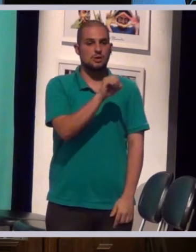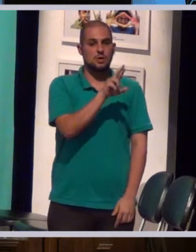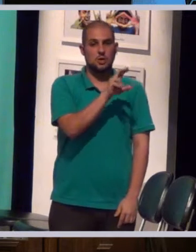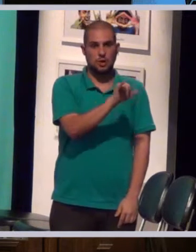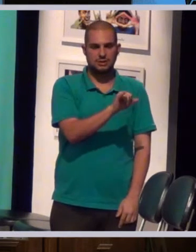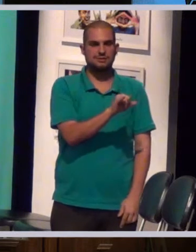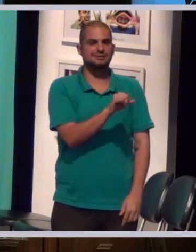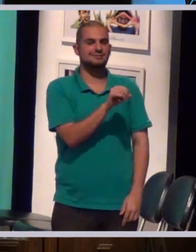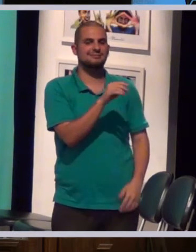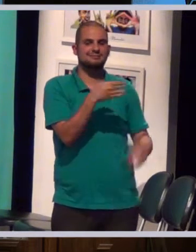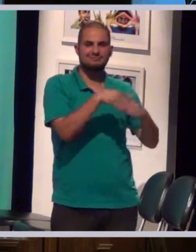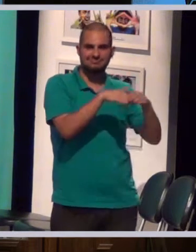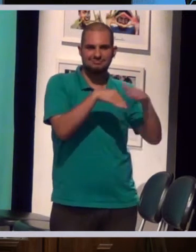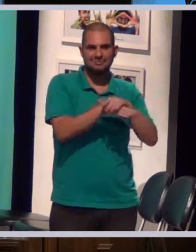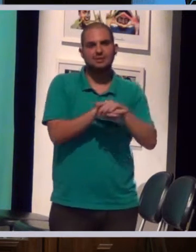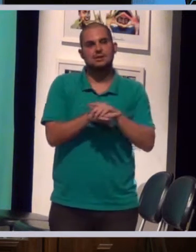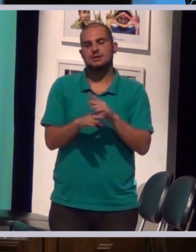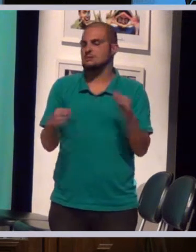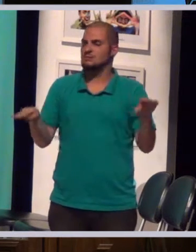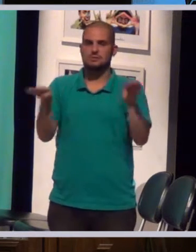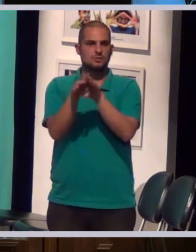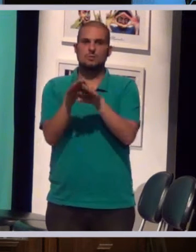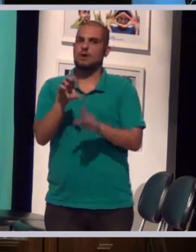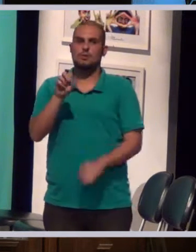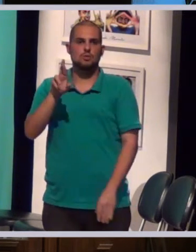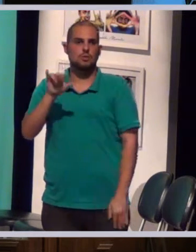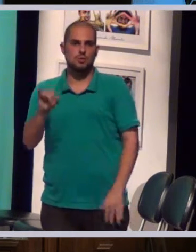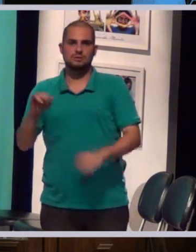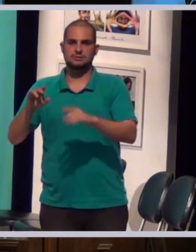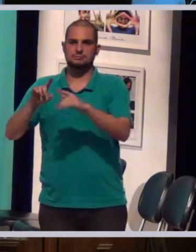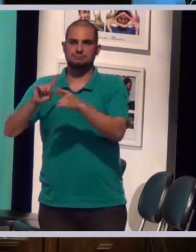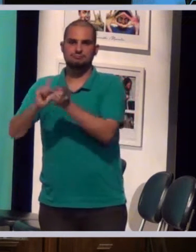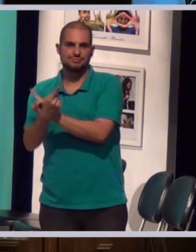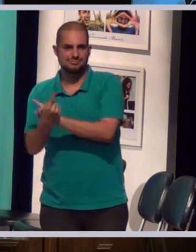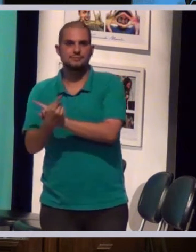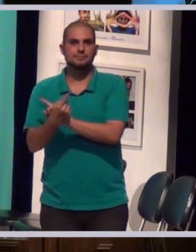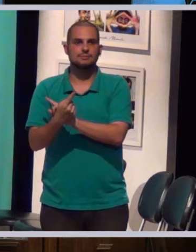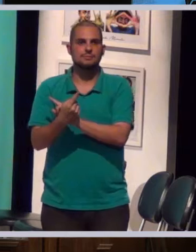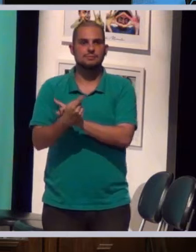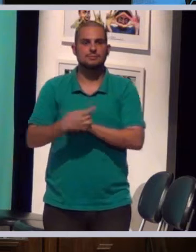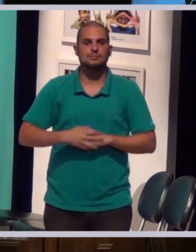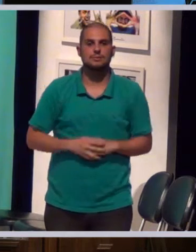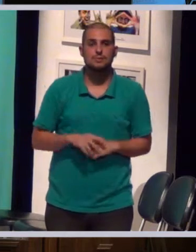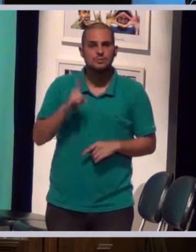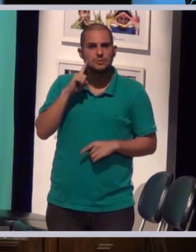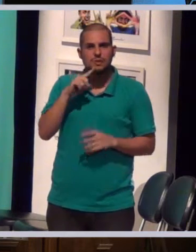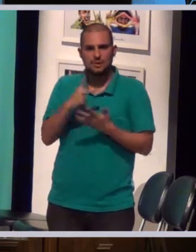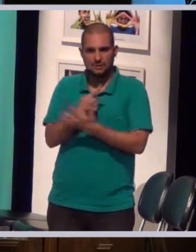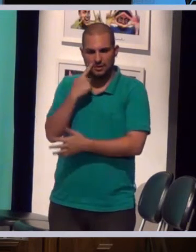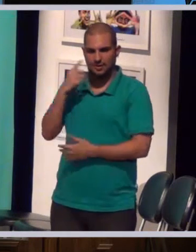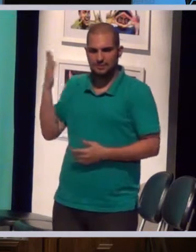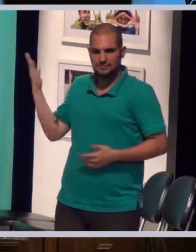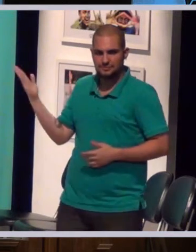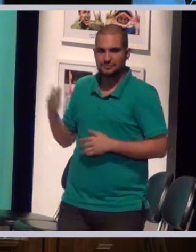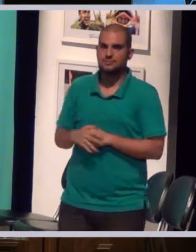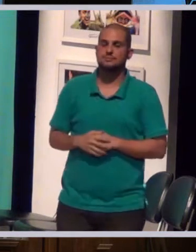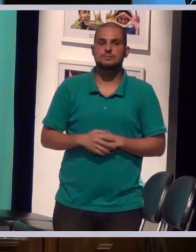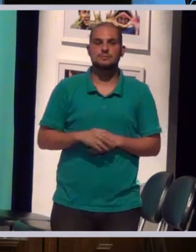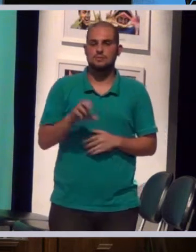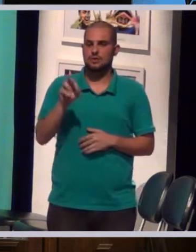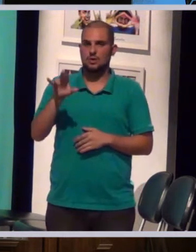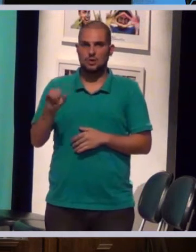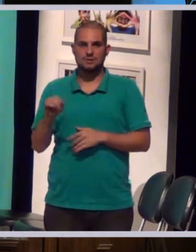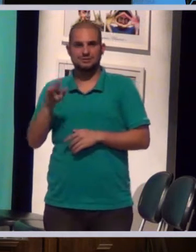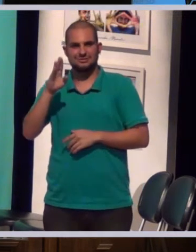Nos surdos, o mesmo padrão acontece, mas com os testes opostos. Olhem lá, corte direto é mais fácil que corte